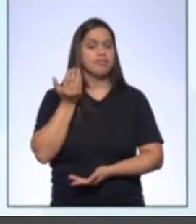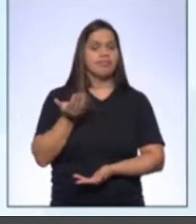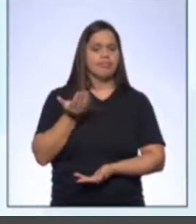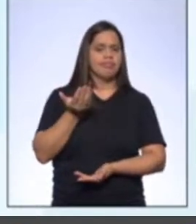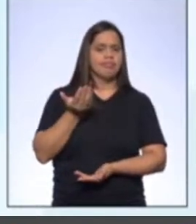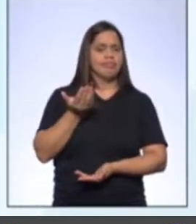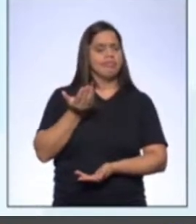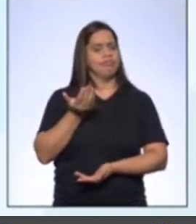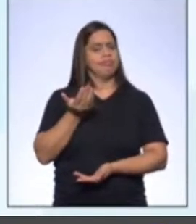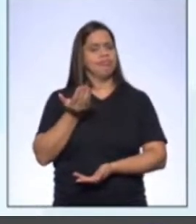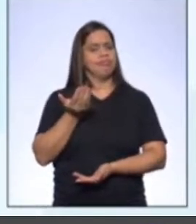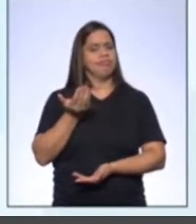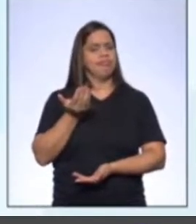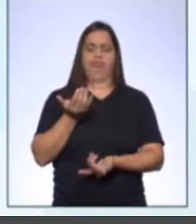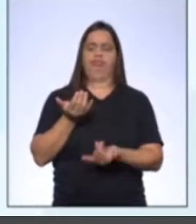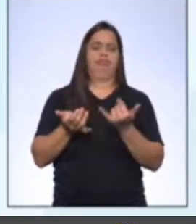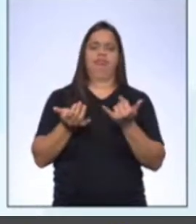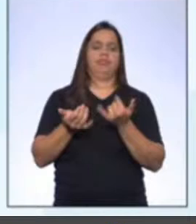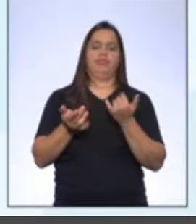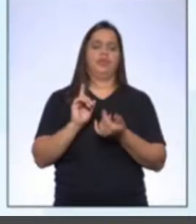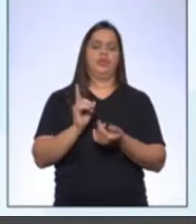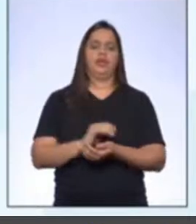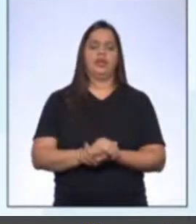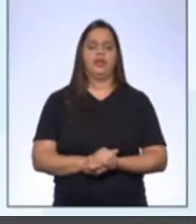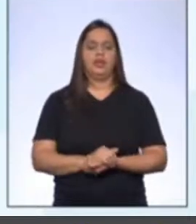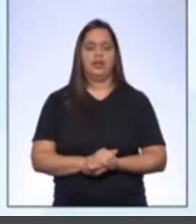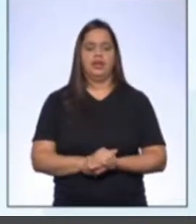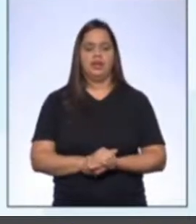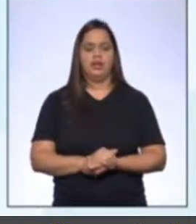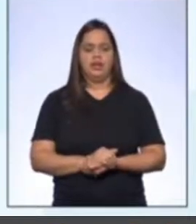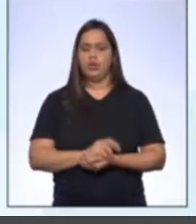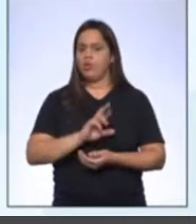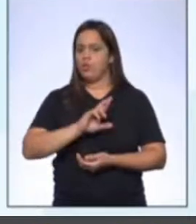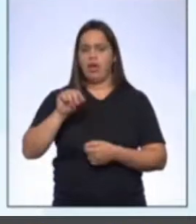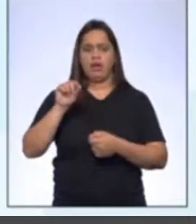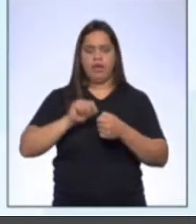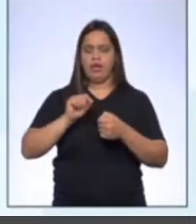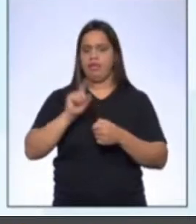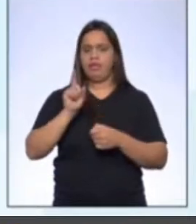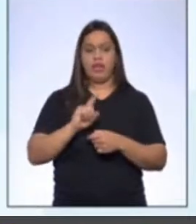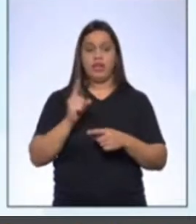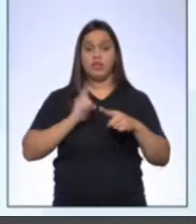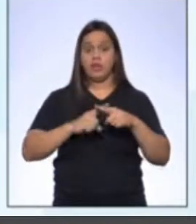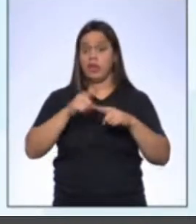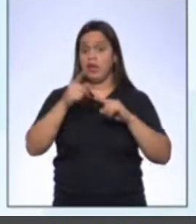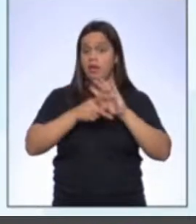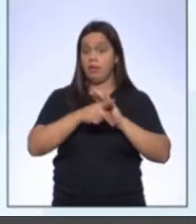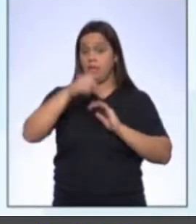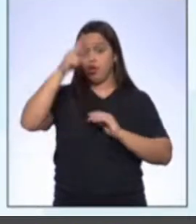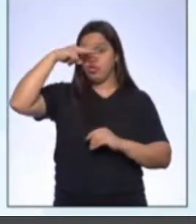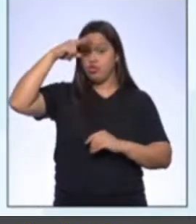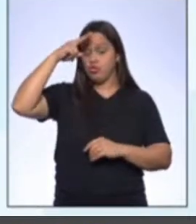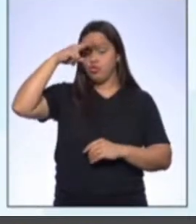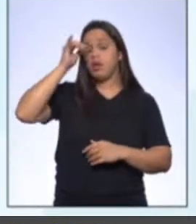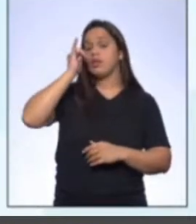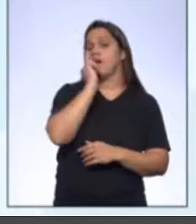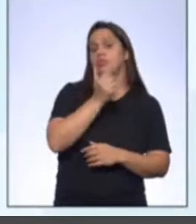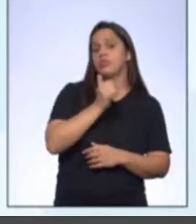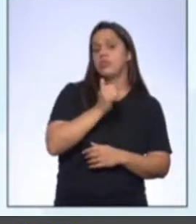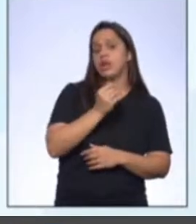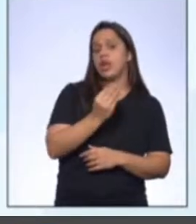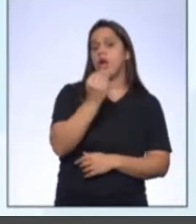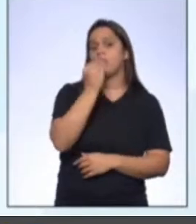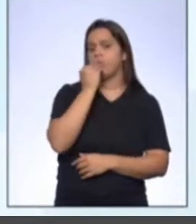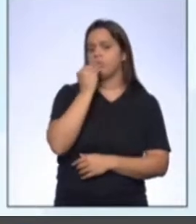Será? Não parece, não é mesmo? E não foi isso que ele fez, porque isso é uma história que ele está contando. Ele não provou um pedaço